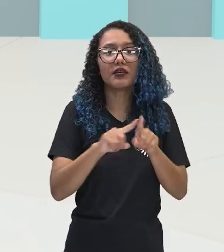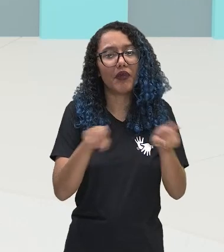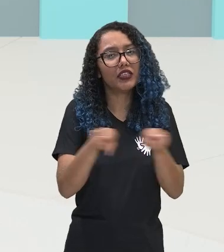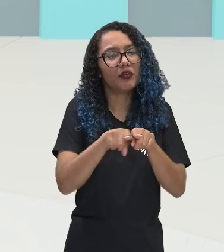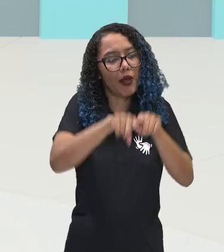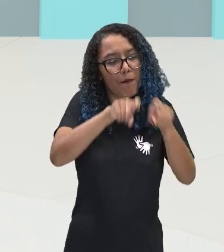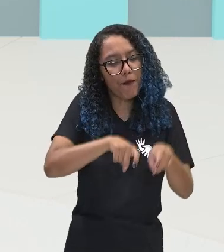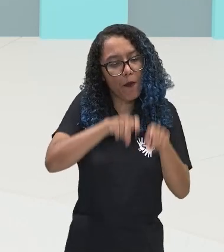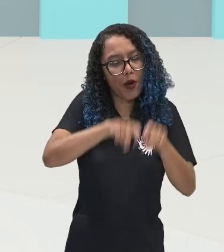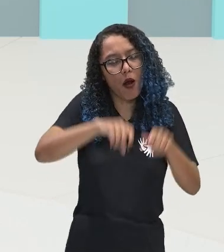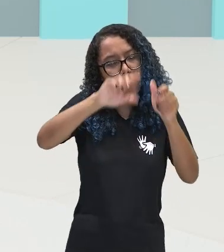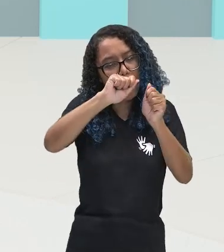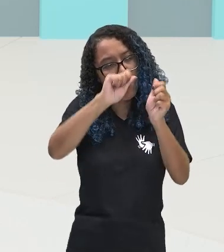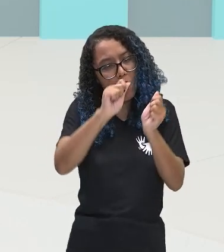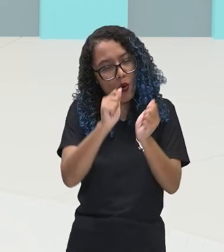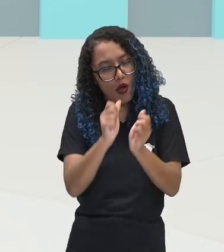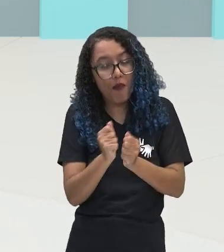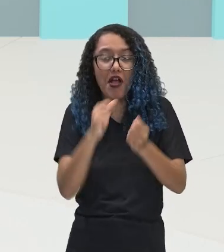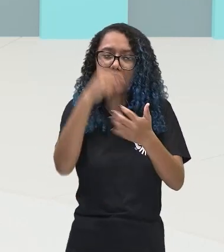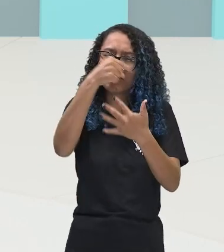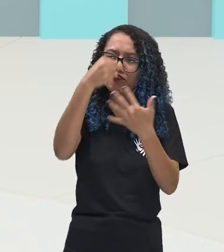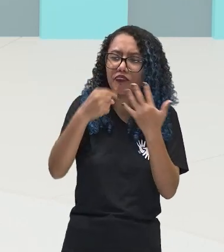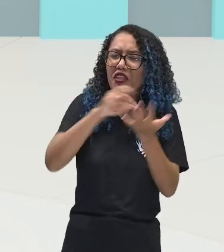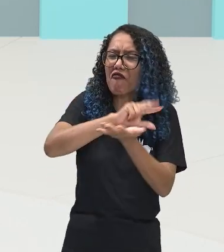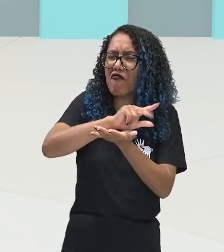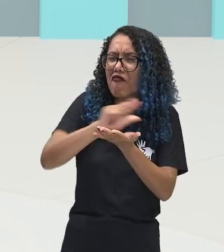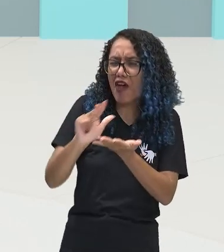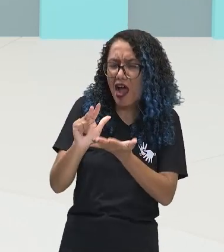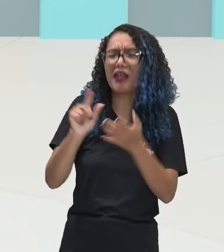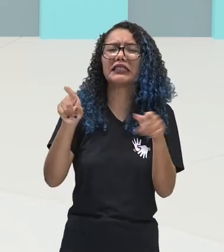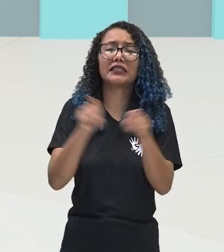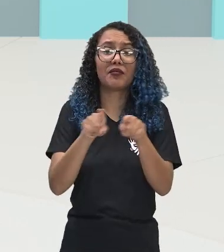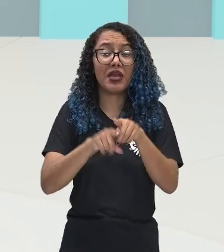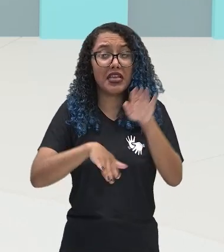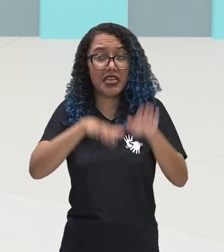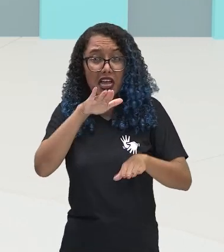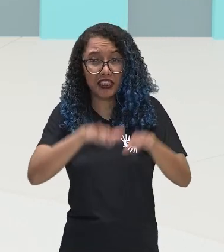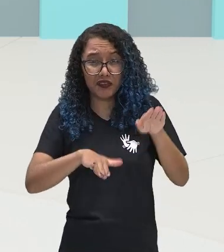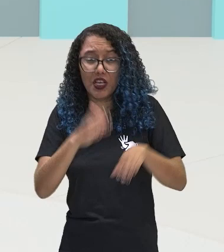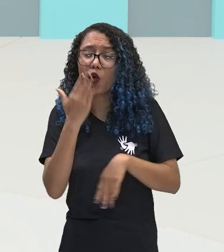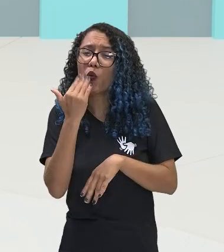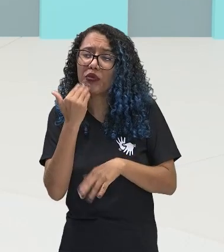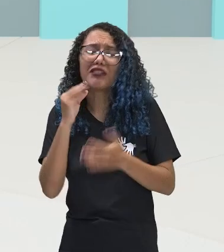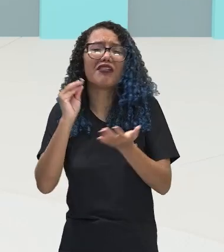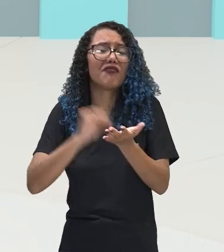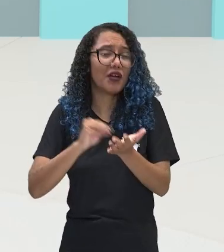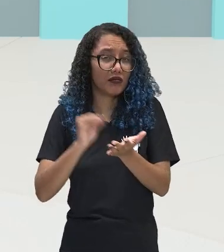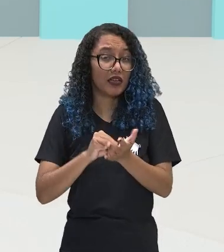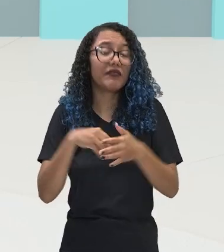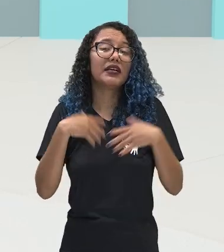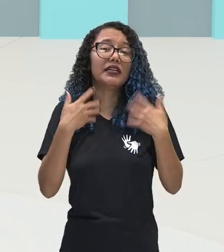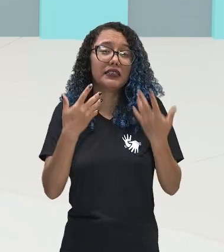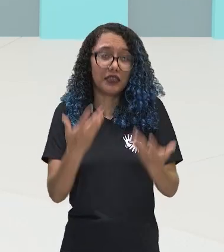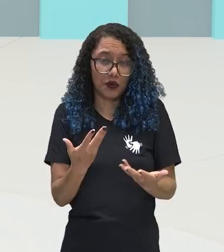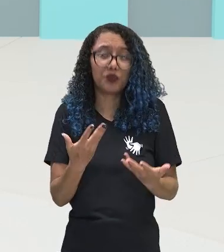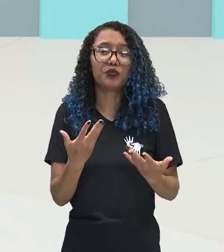em artesanato fazendo alguma coisa e às vezes com escassez de alimentos então com isso